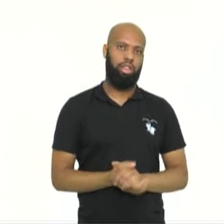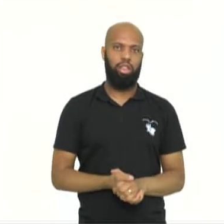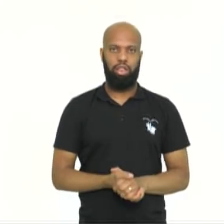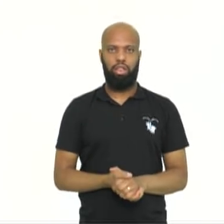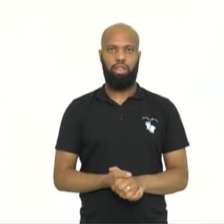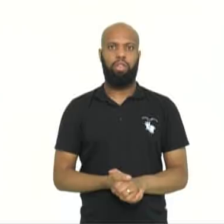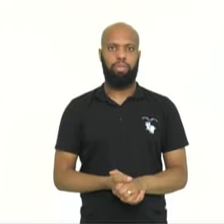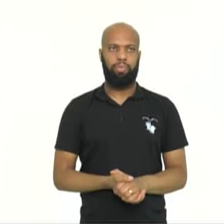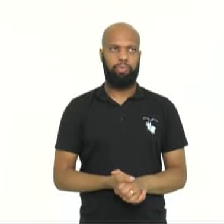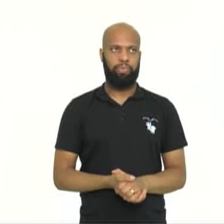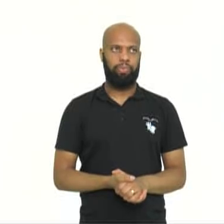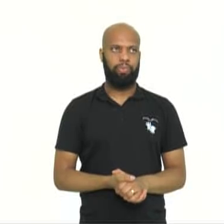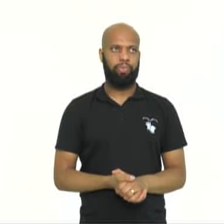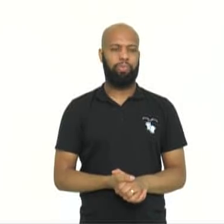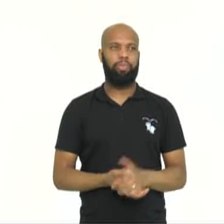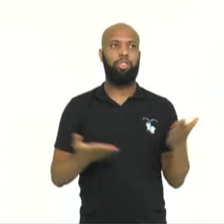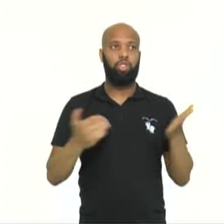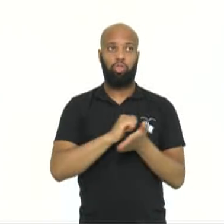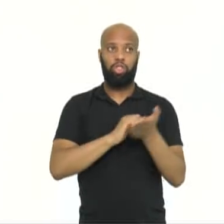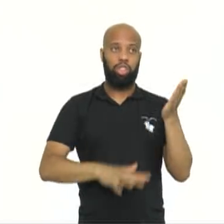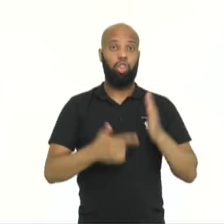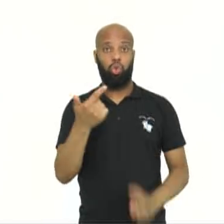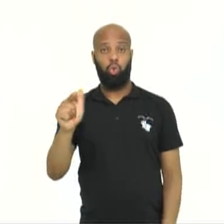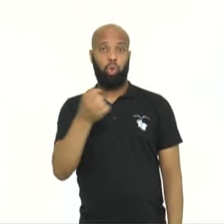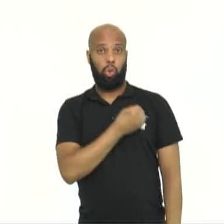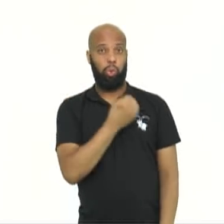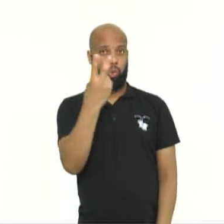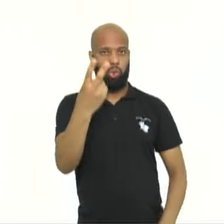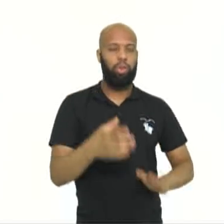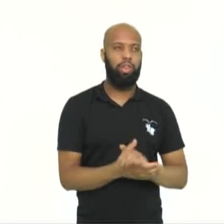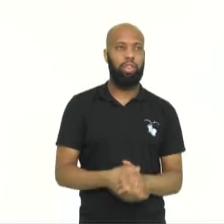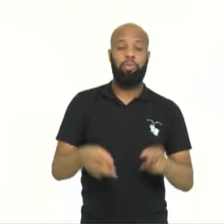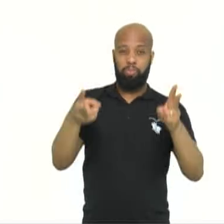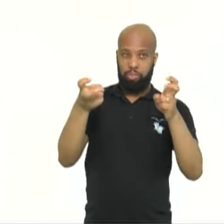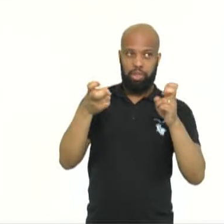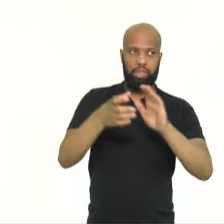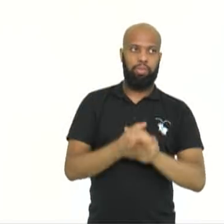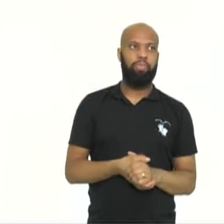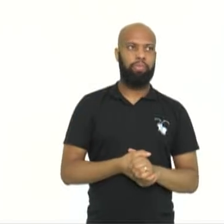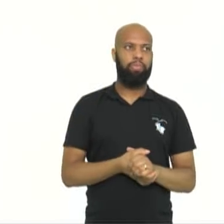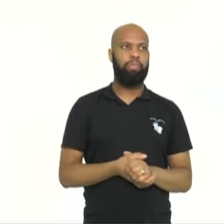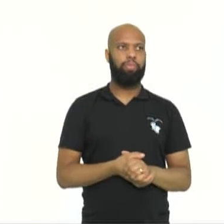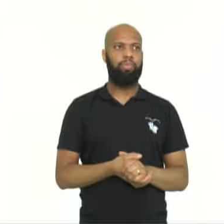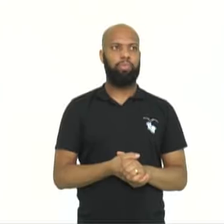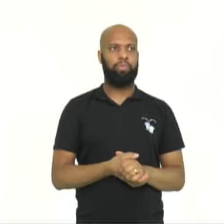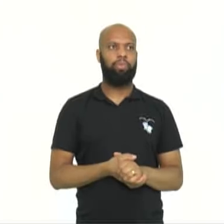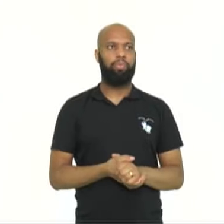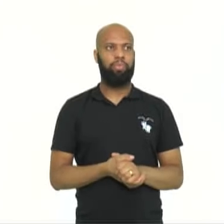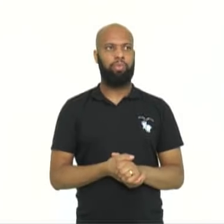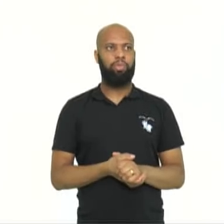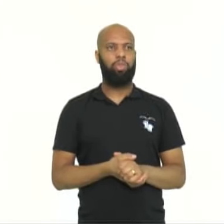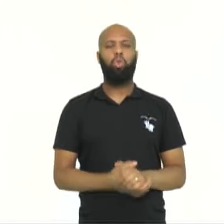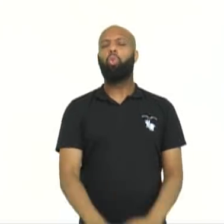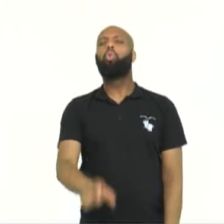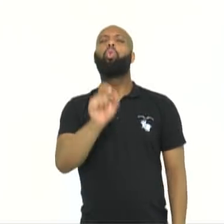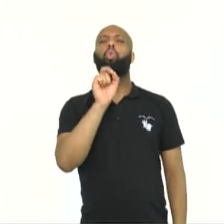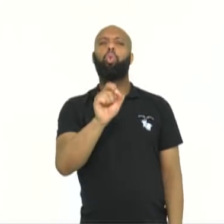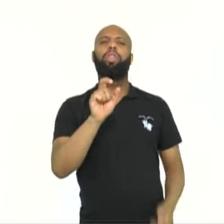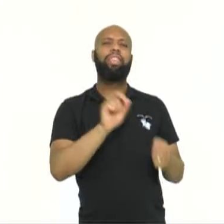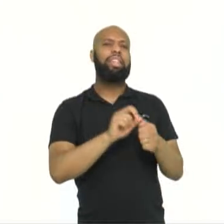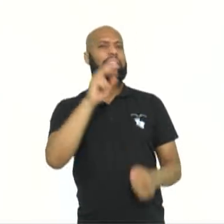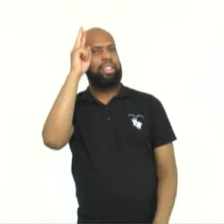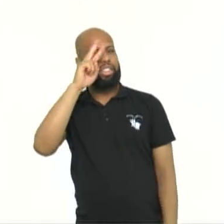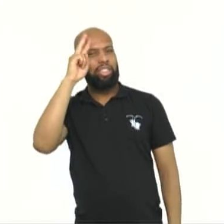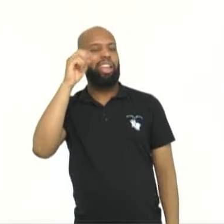bem. E agora mais uma atividade, observe lá. O que torna a história da